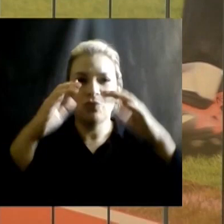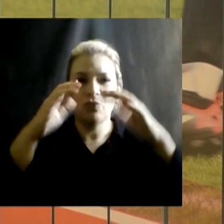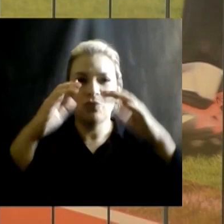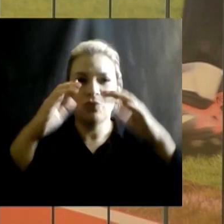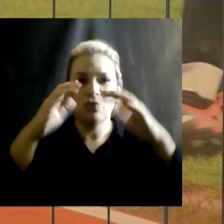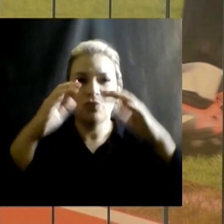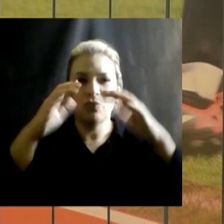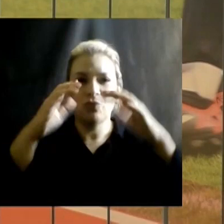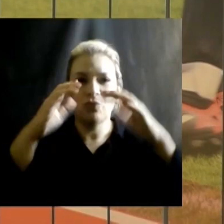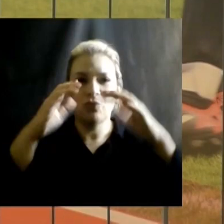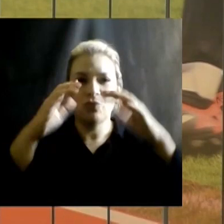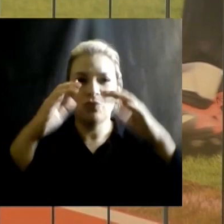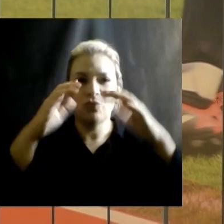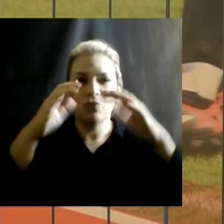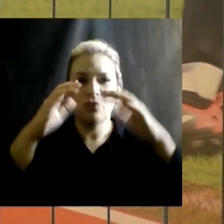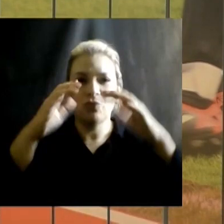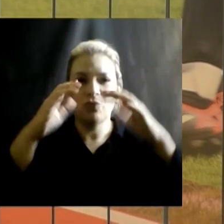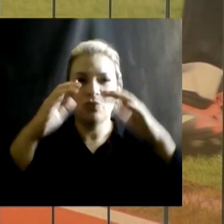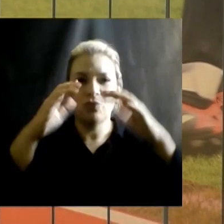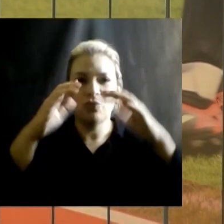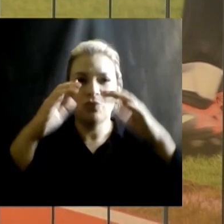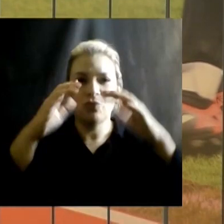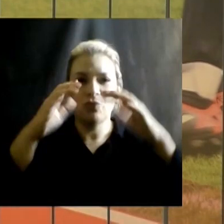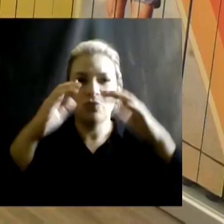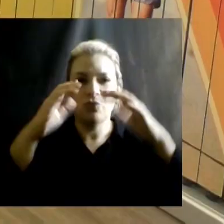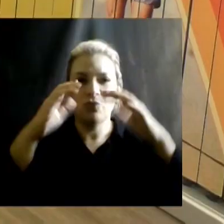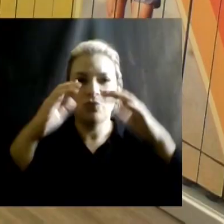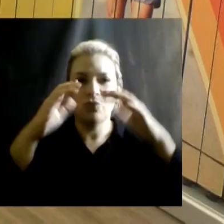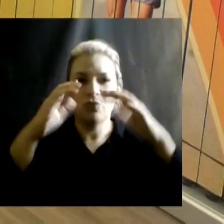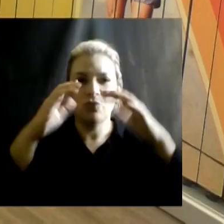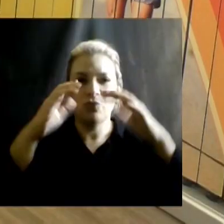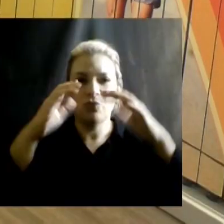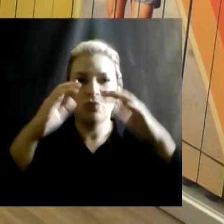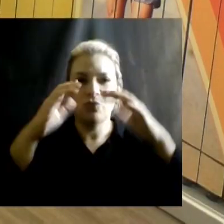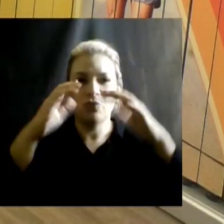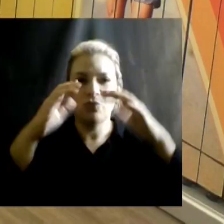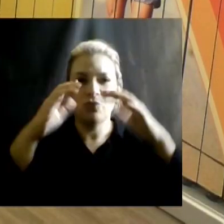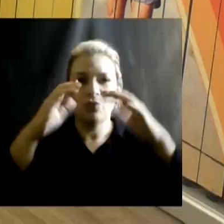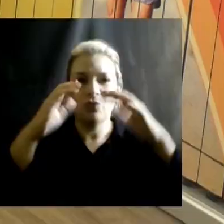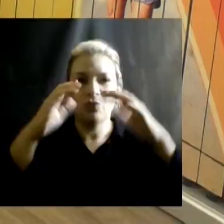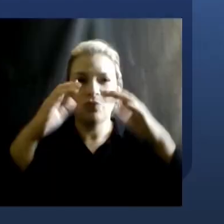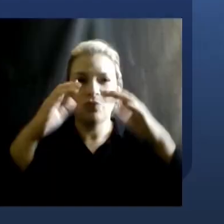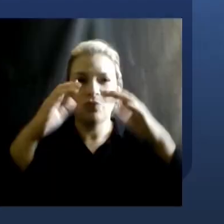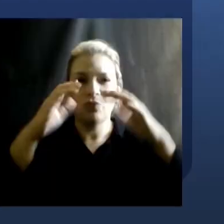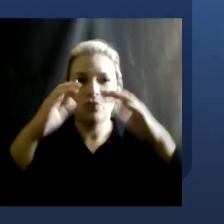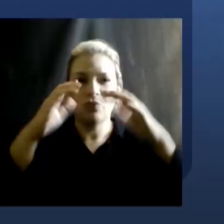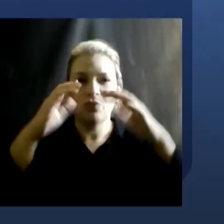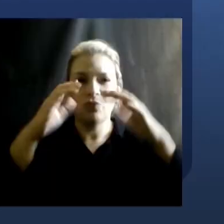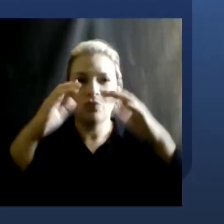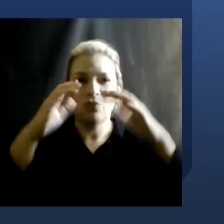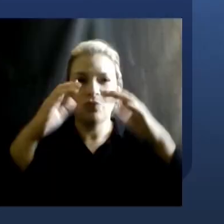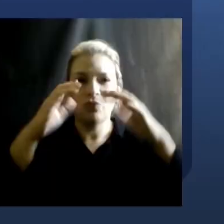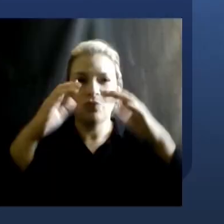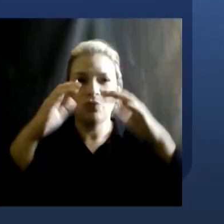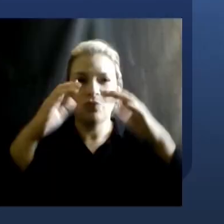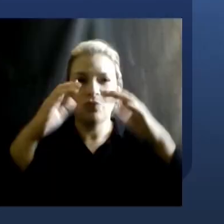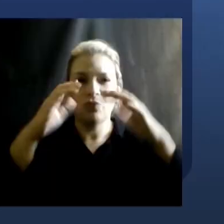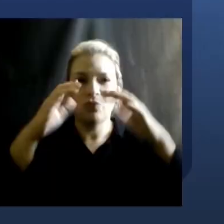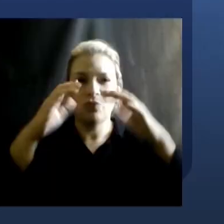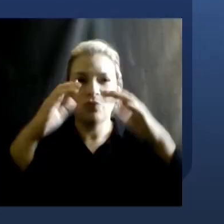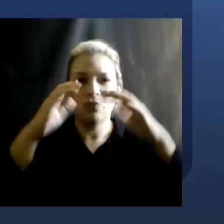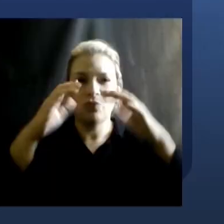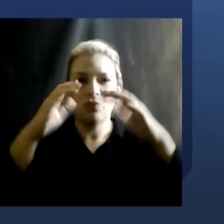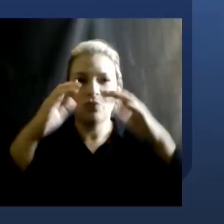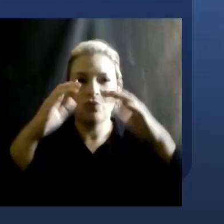de calorão. Sobre as temperaturas, olha só, elas já estão aqui na minha tela. Então, meio de semana chegando, começo do mês de